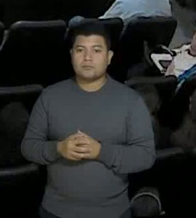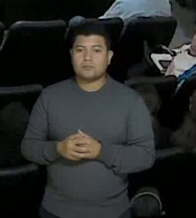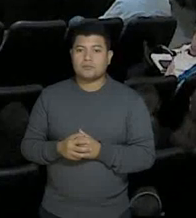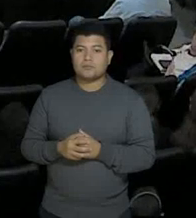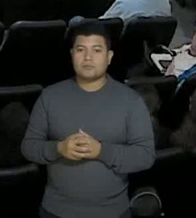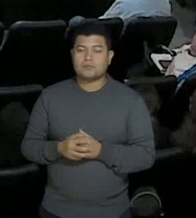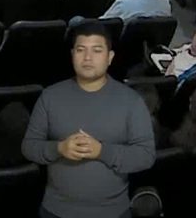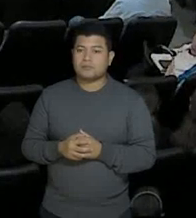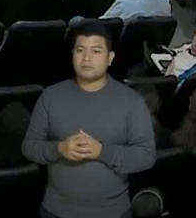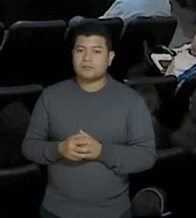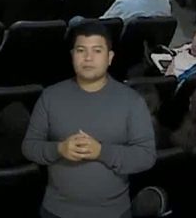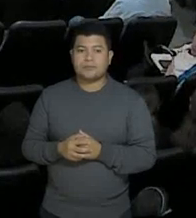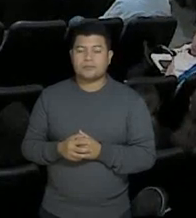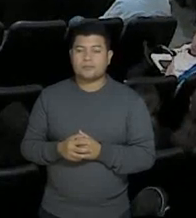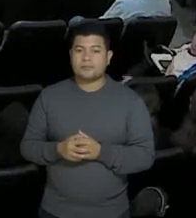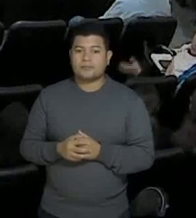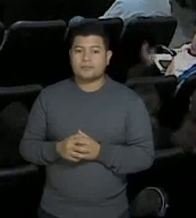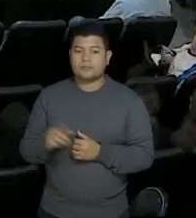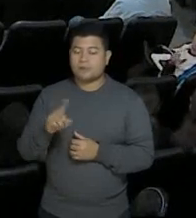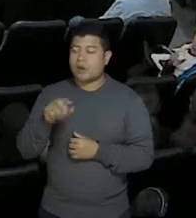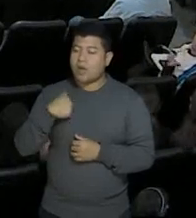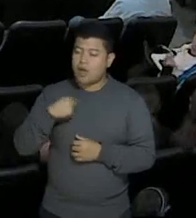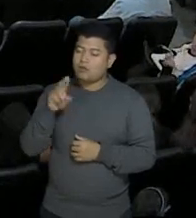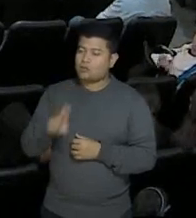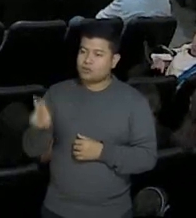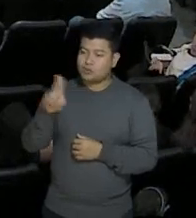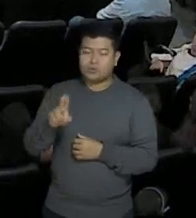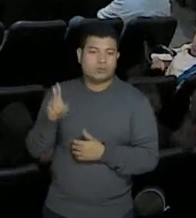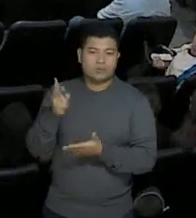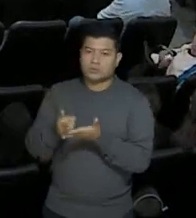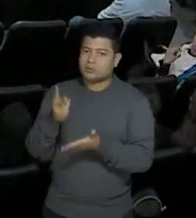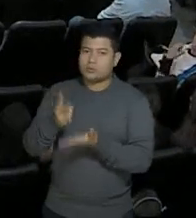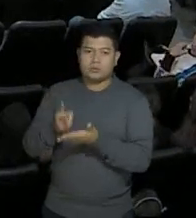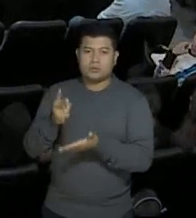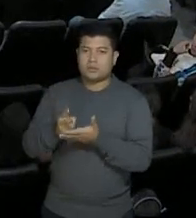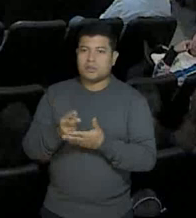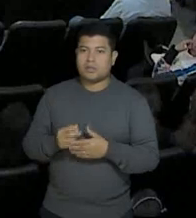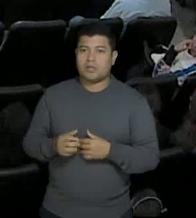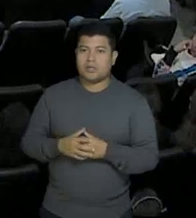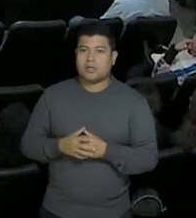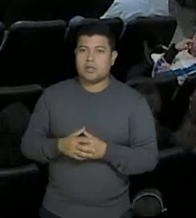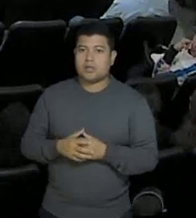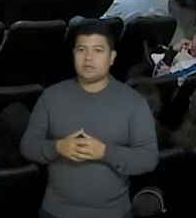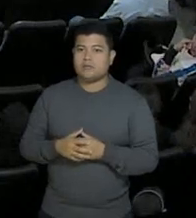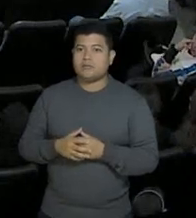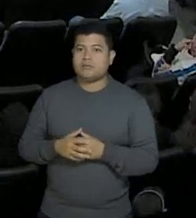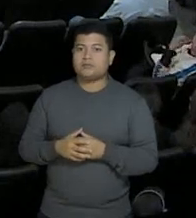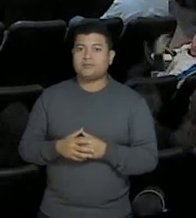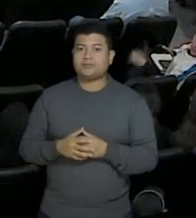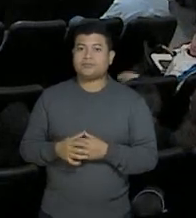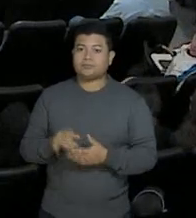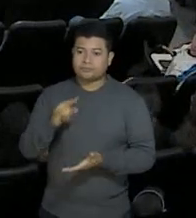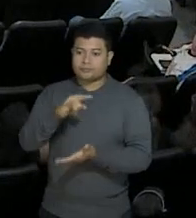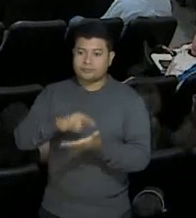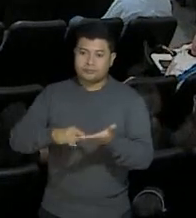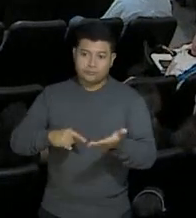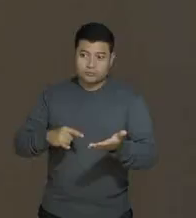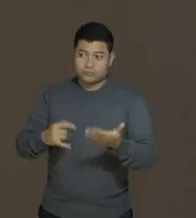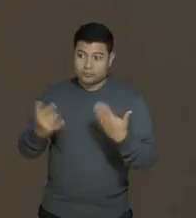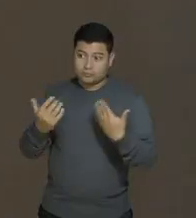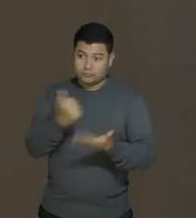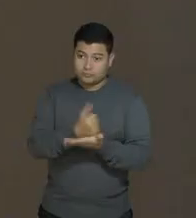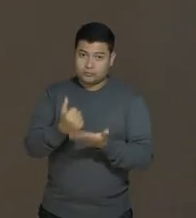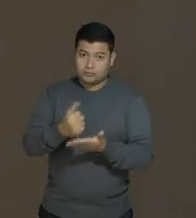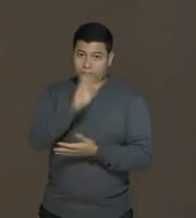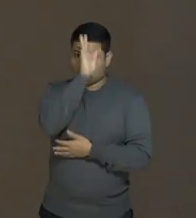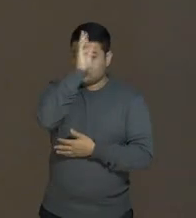Não, não. Eu uso direto. Eu uso, não precisa fechar. O laudo de TDAH? Não, eu só